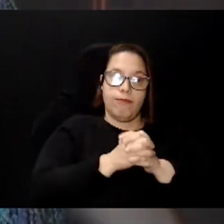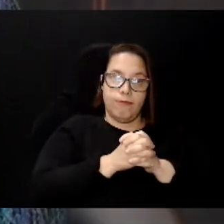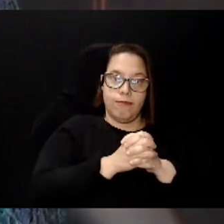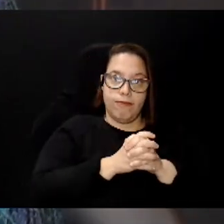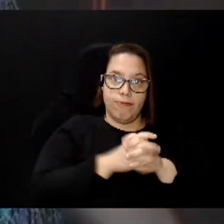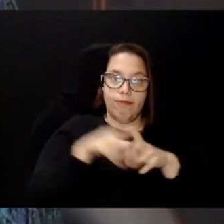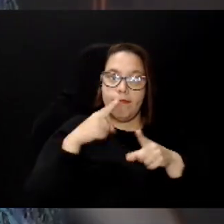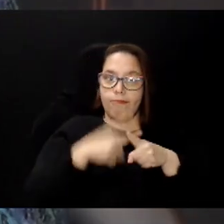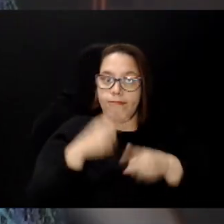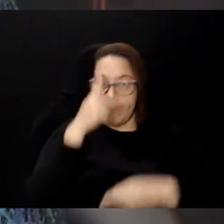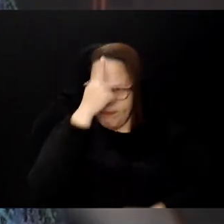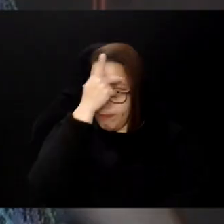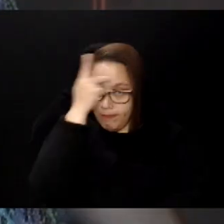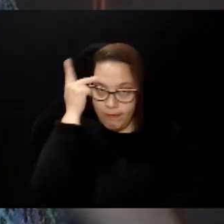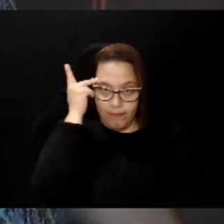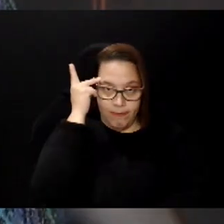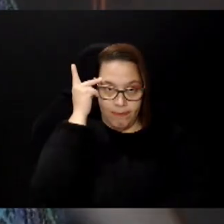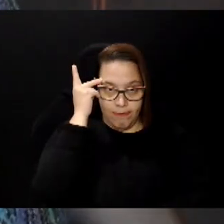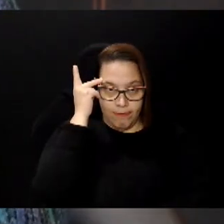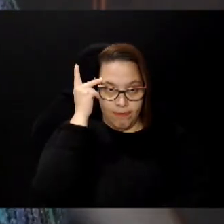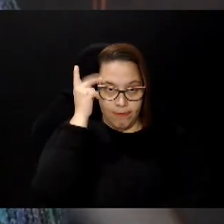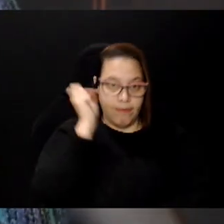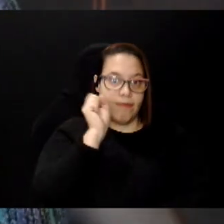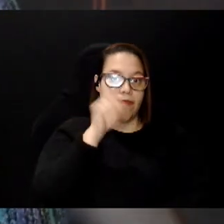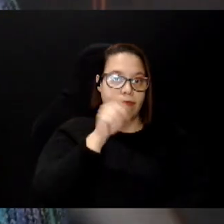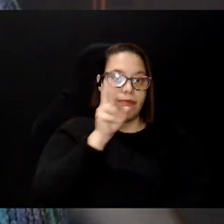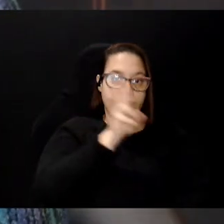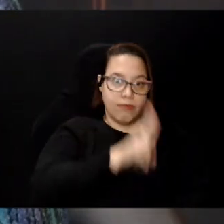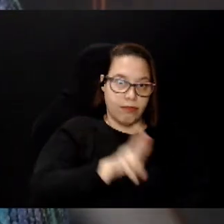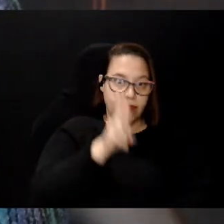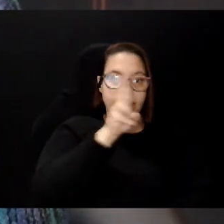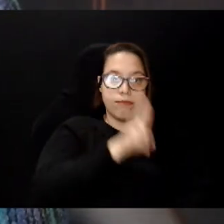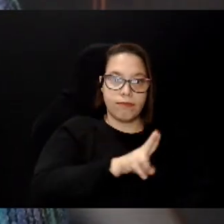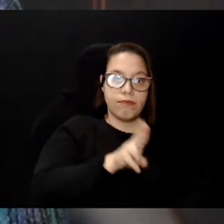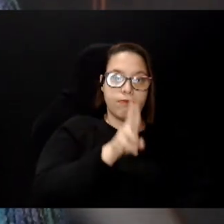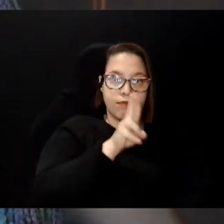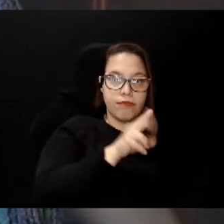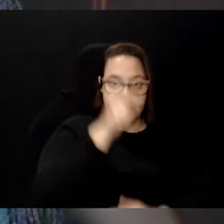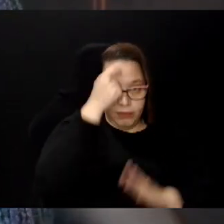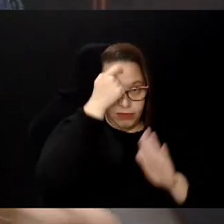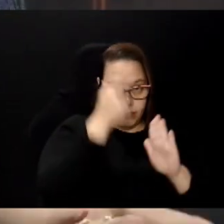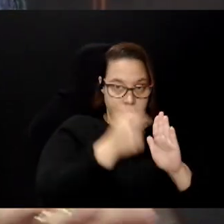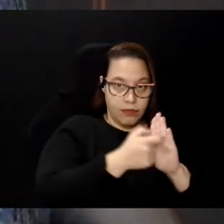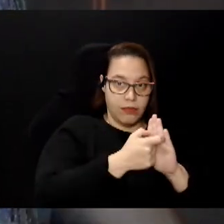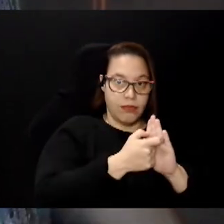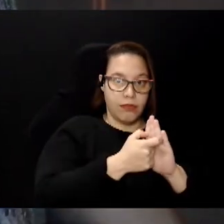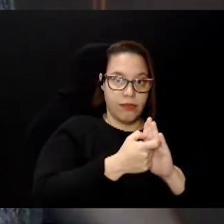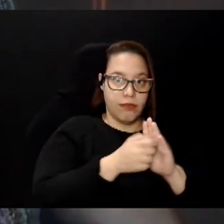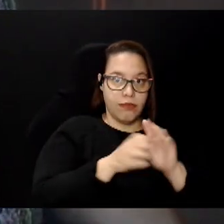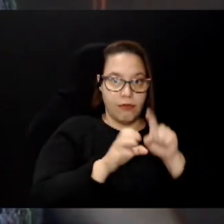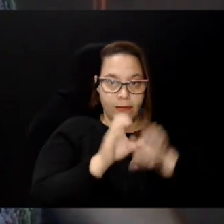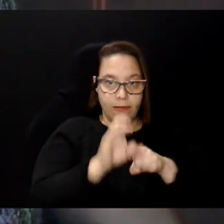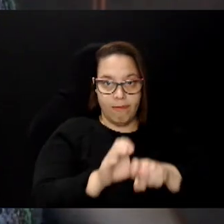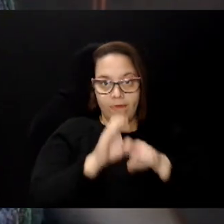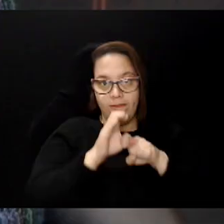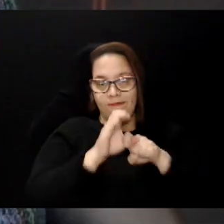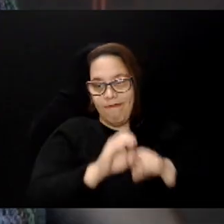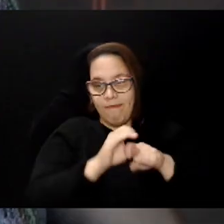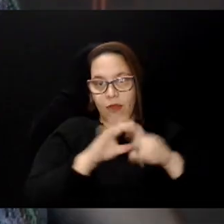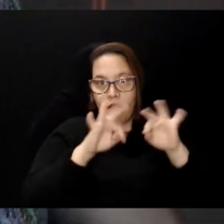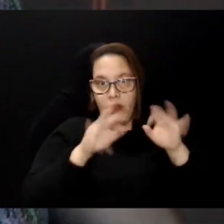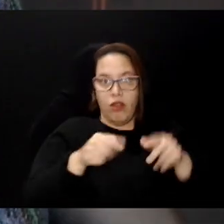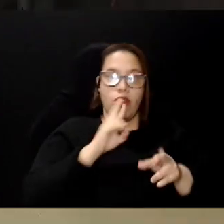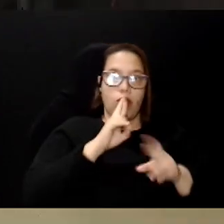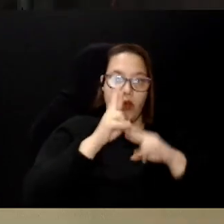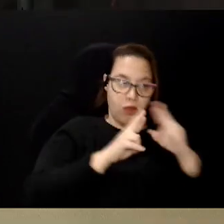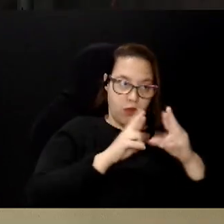pessoa, sim, deve estar usando a IA como uma muleta para todo tipo de resposta. Exato. Você